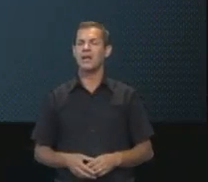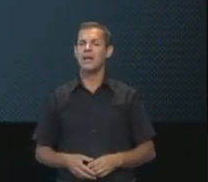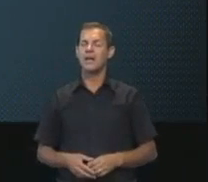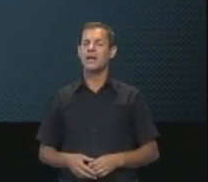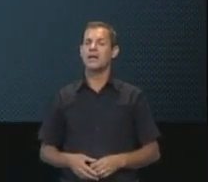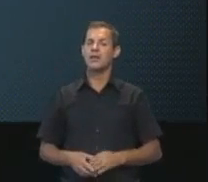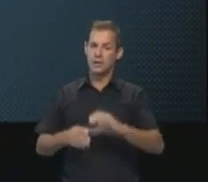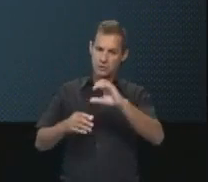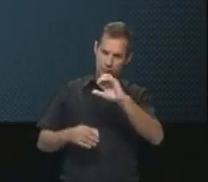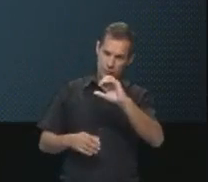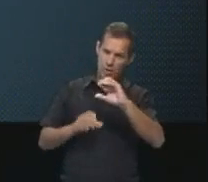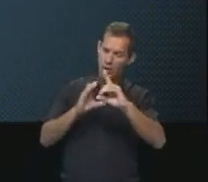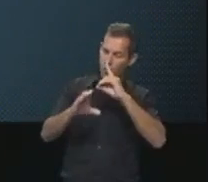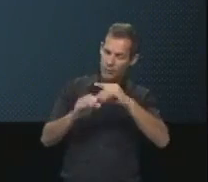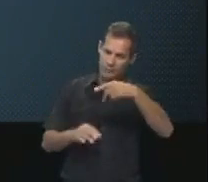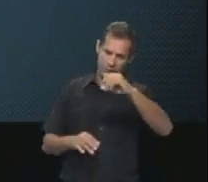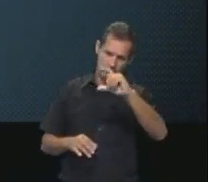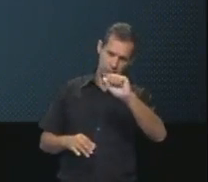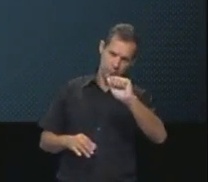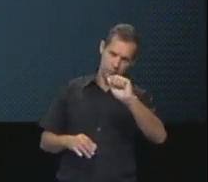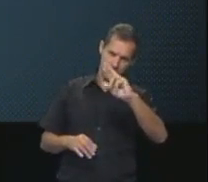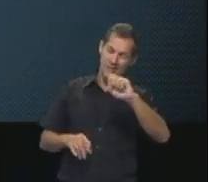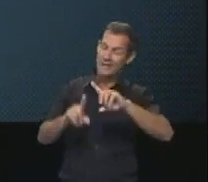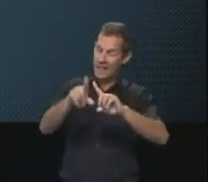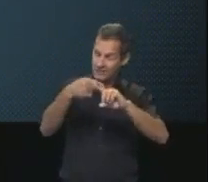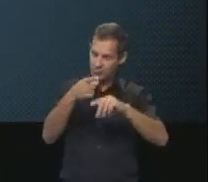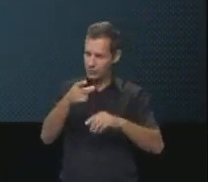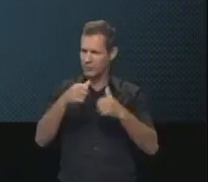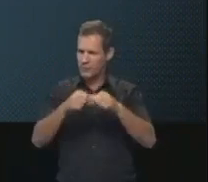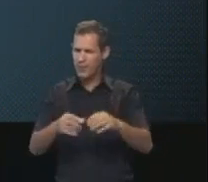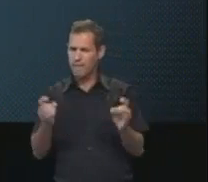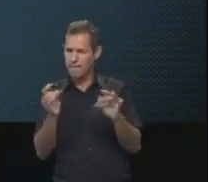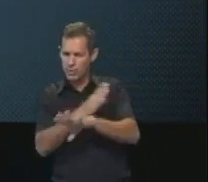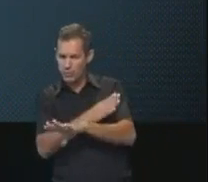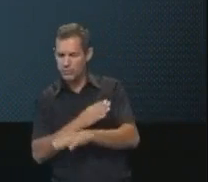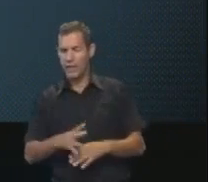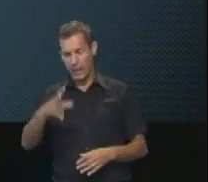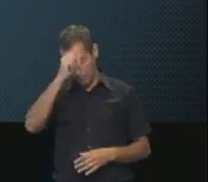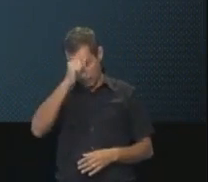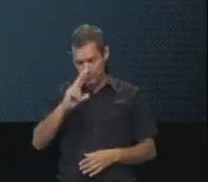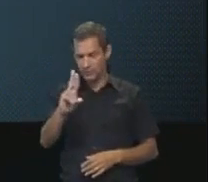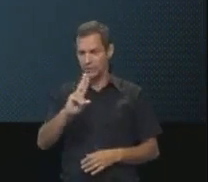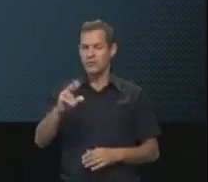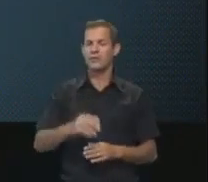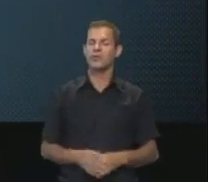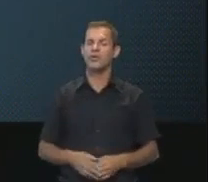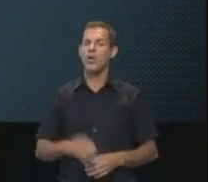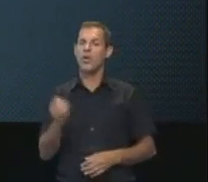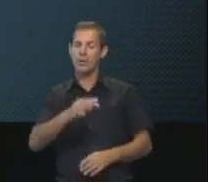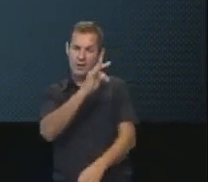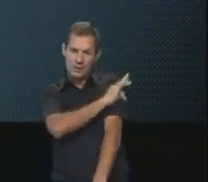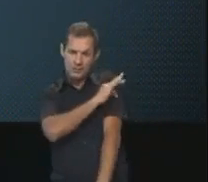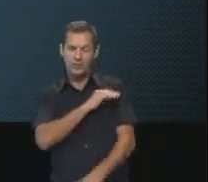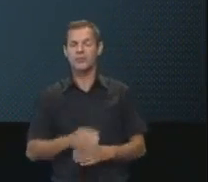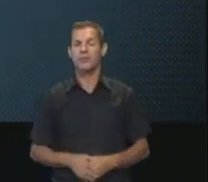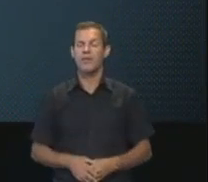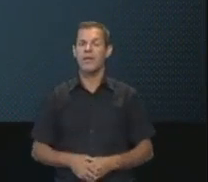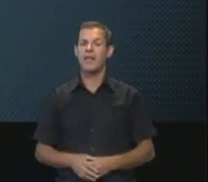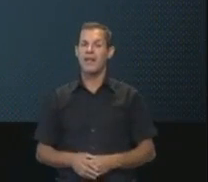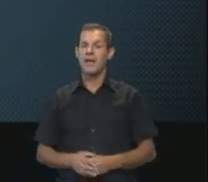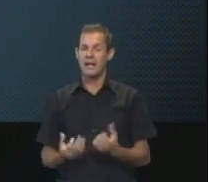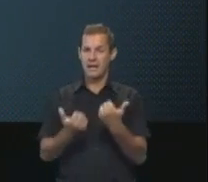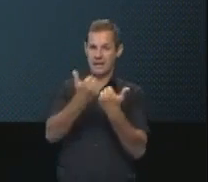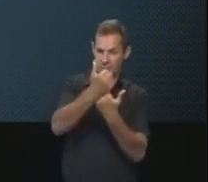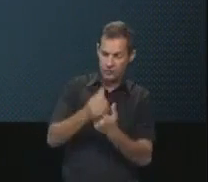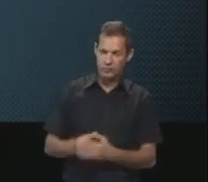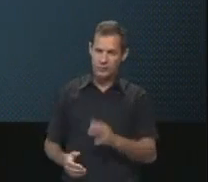de coordenadas polares. Depois, você estará pronto para aprender a utilizar uma nova técnica, a